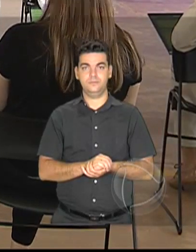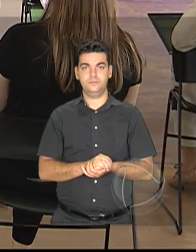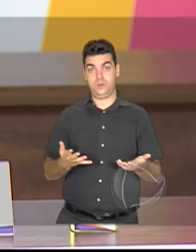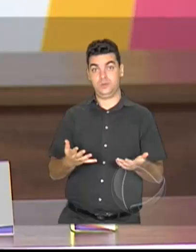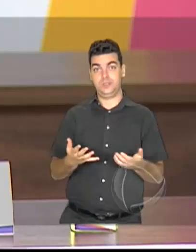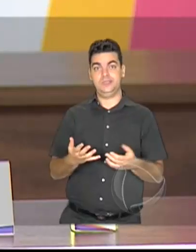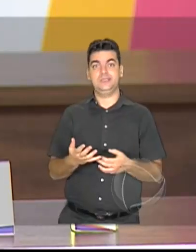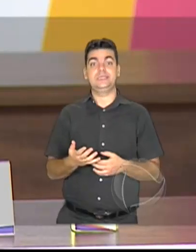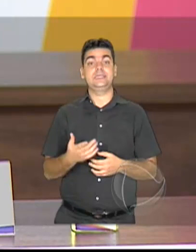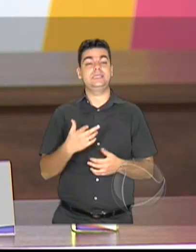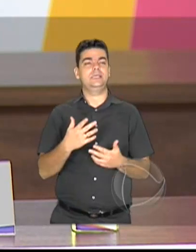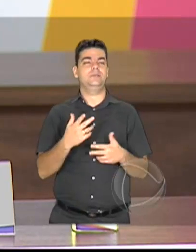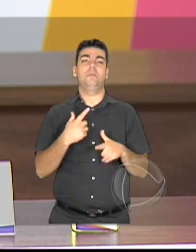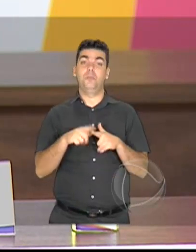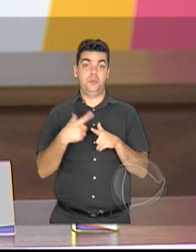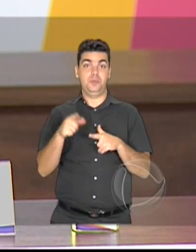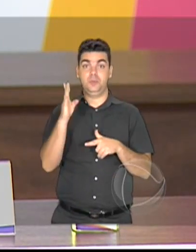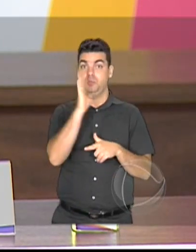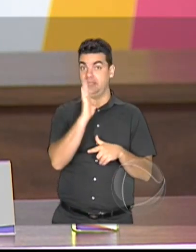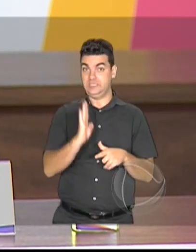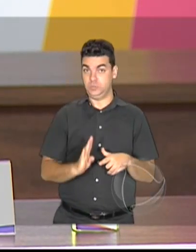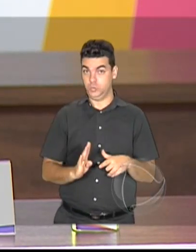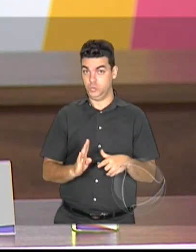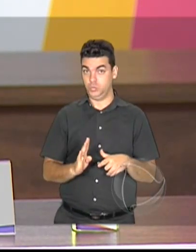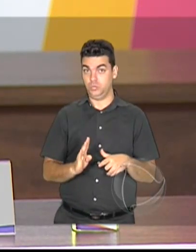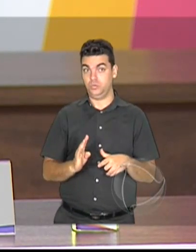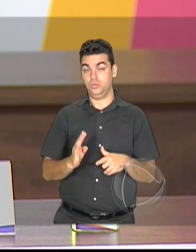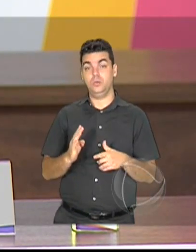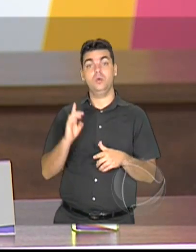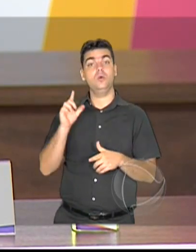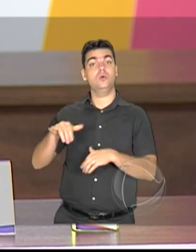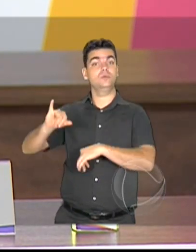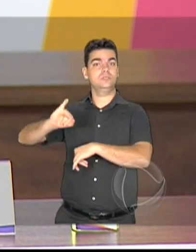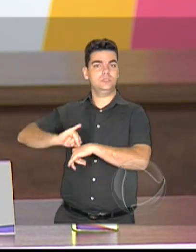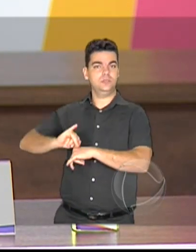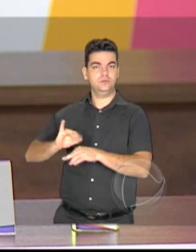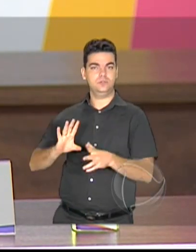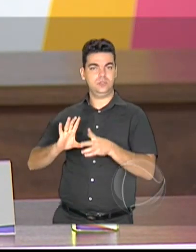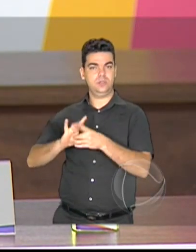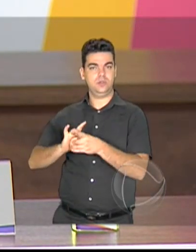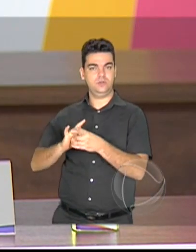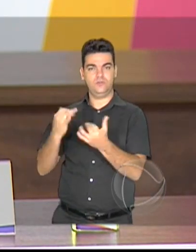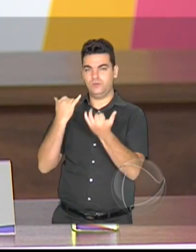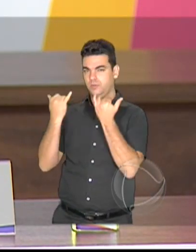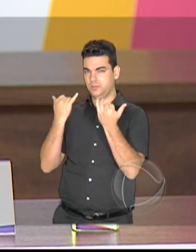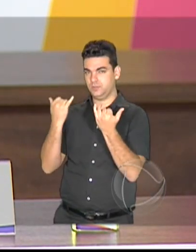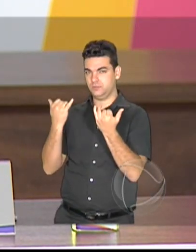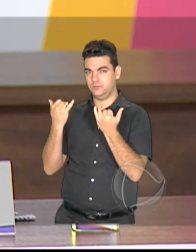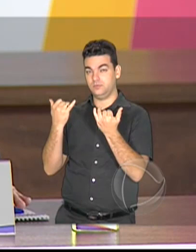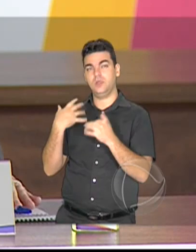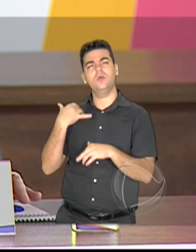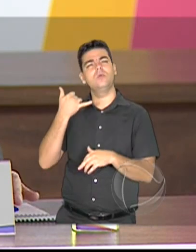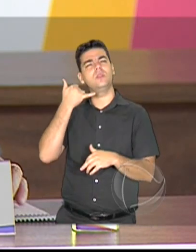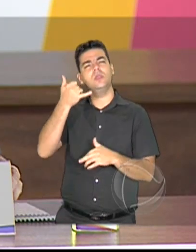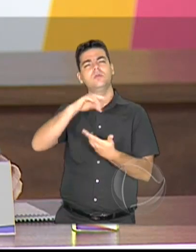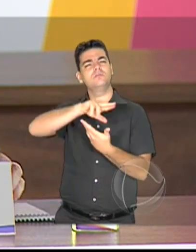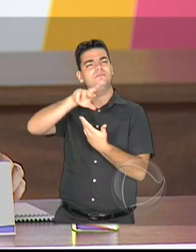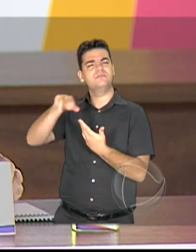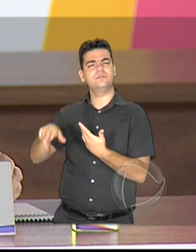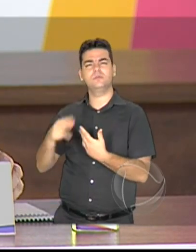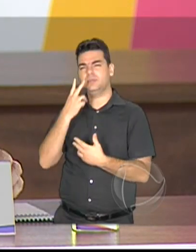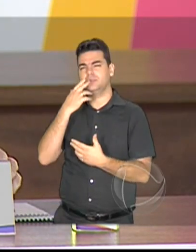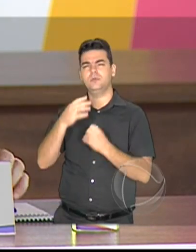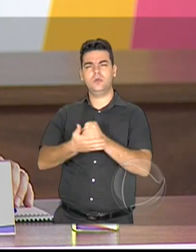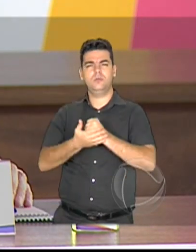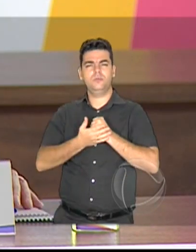haja um aumento significativo no número de abstenções, que o dado histórico normalmente é de 20%, mas ele também não